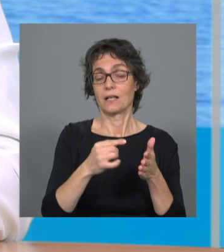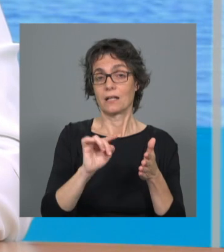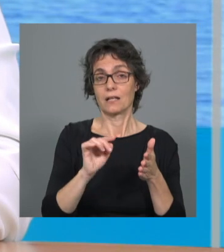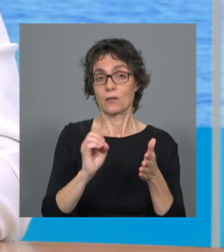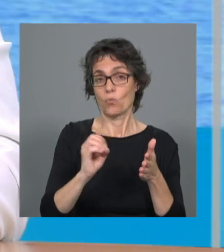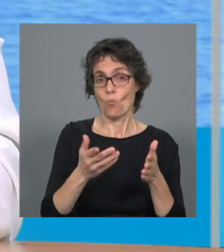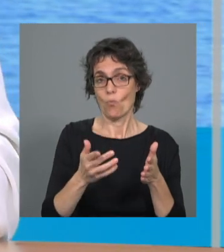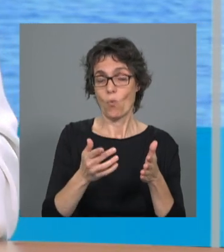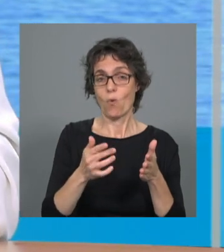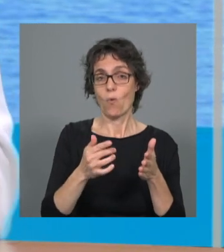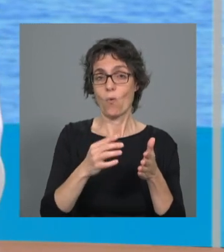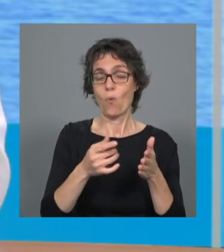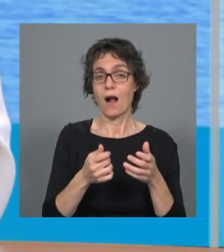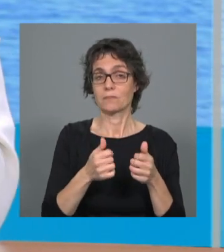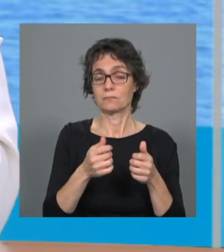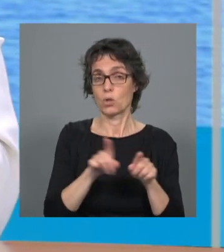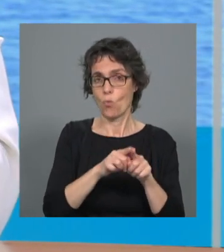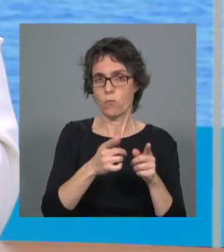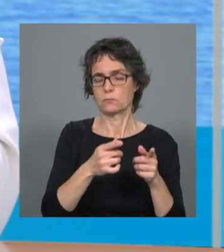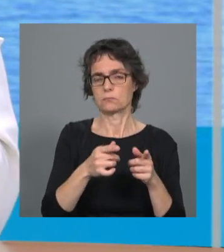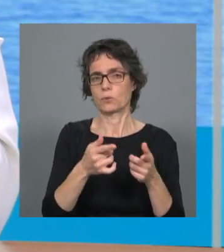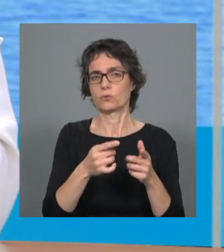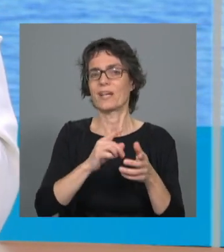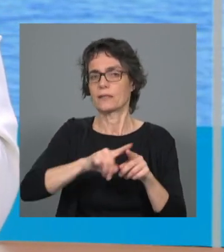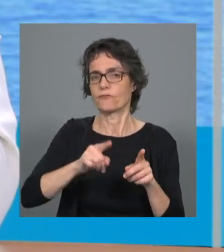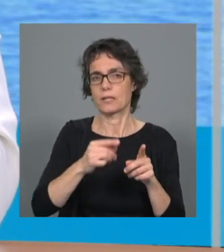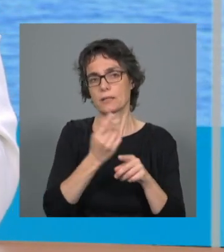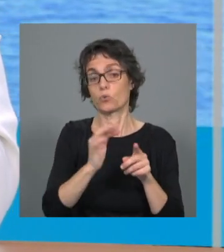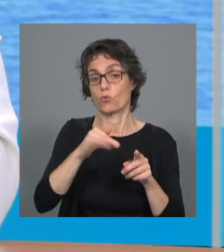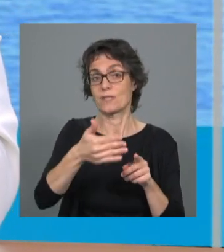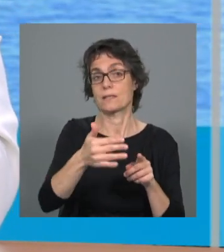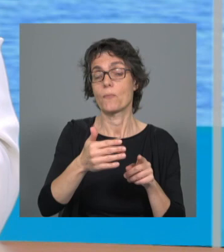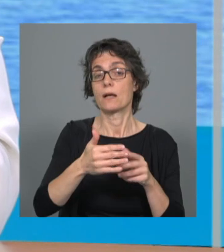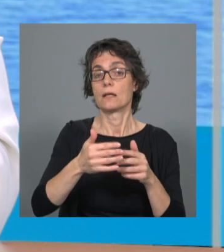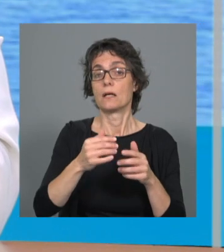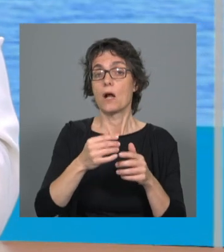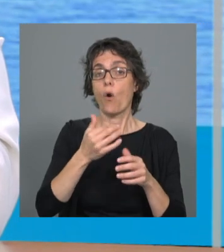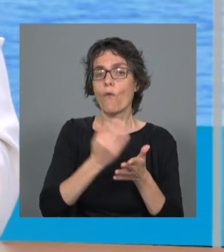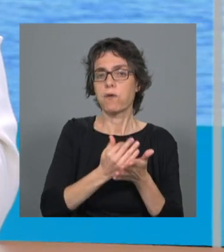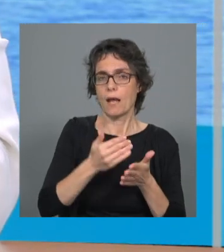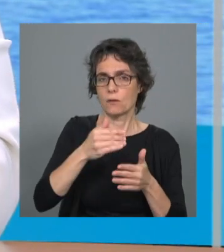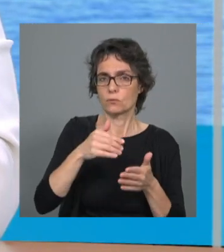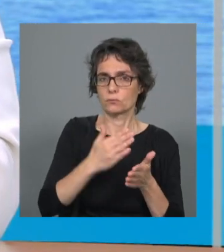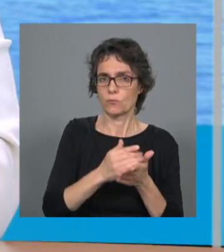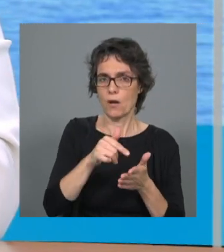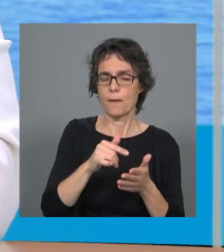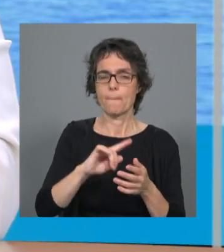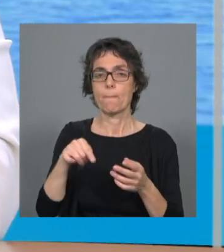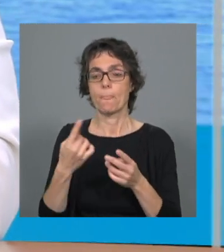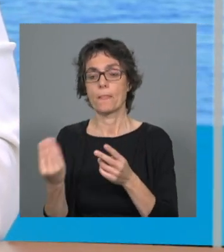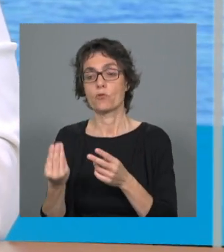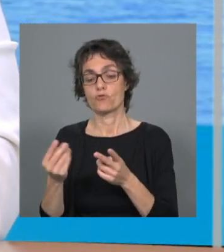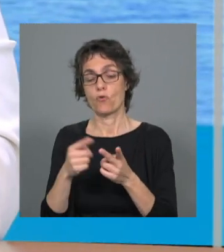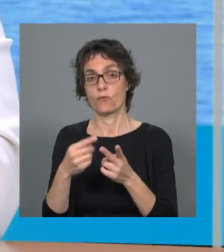e os fins de semana alargados. Outra questão muito importante é, sobretudo entre os mais jovens, há